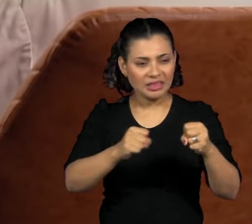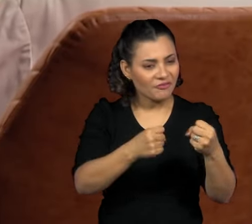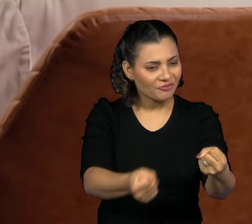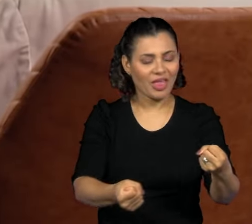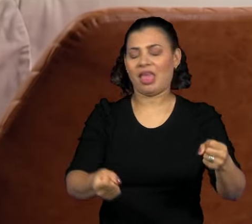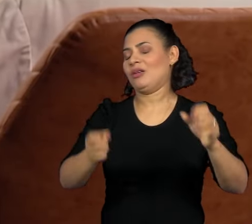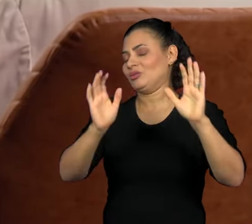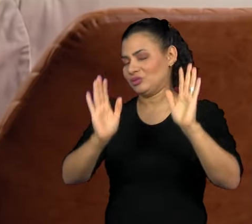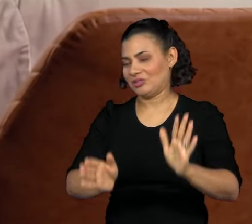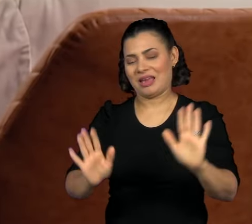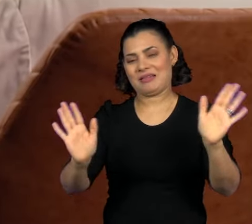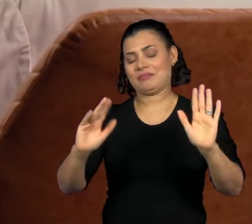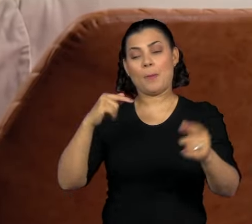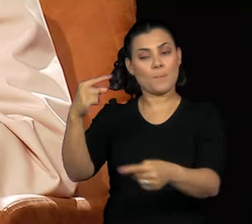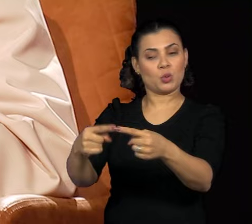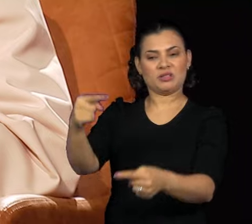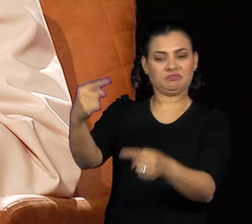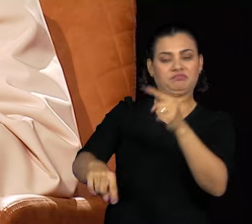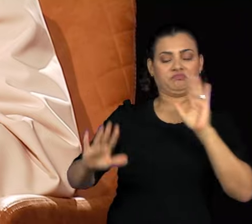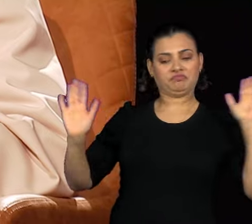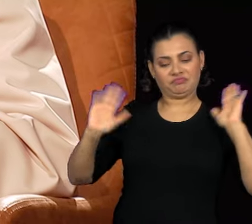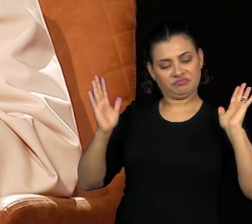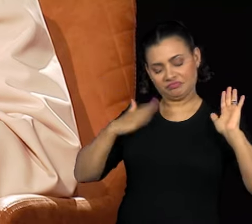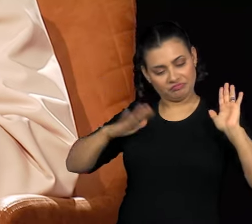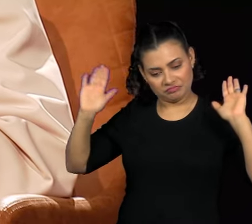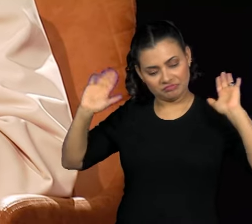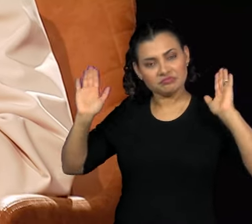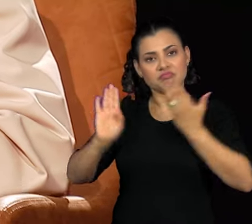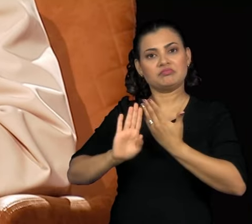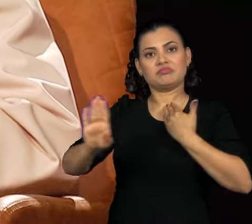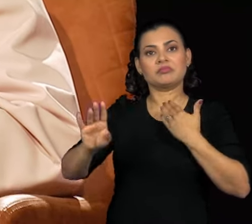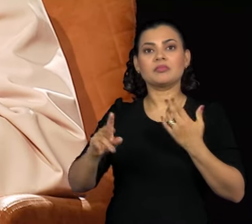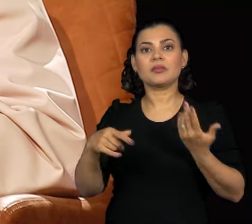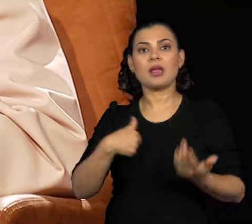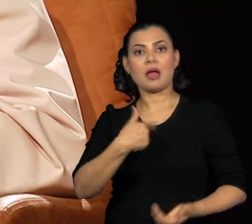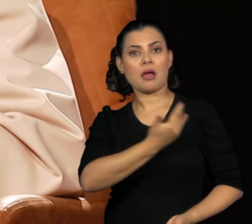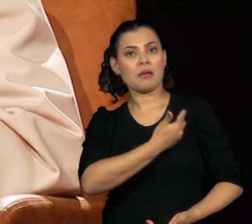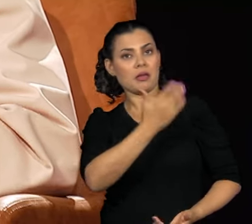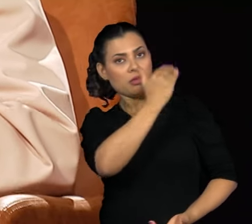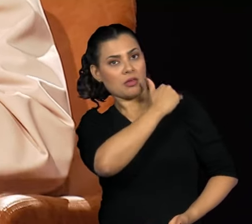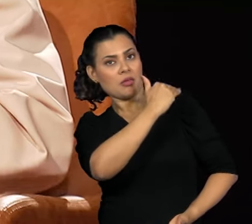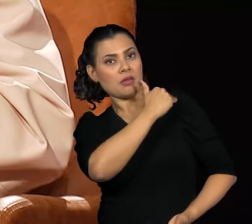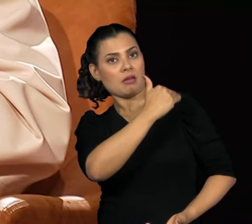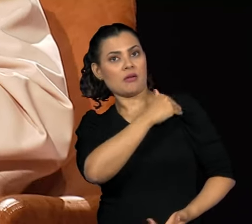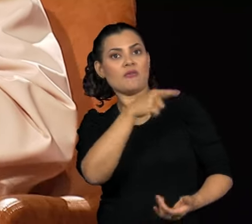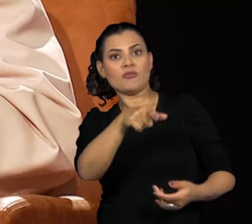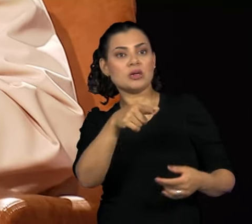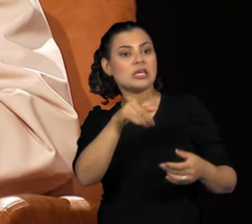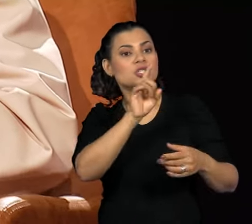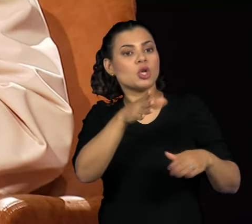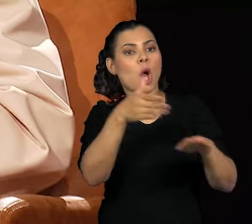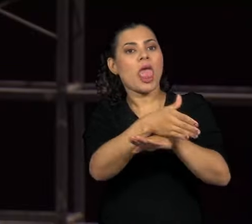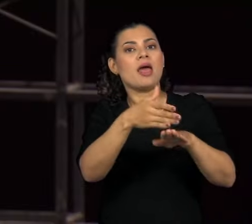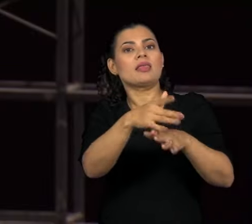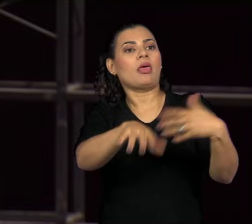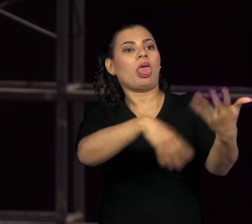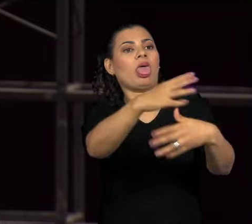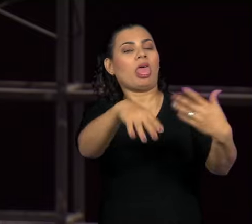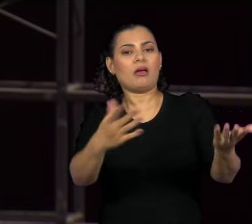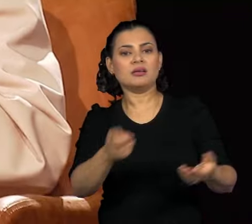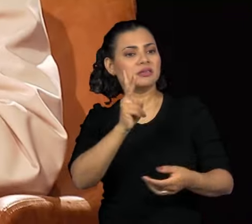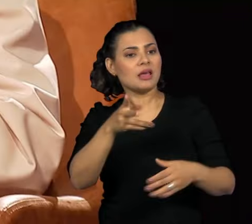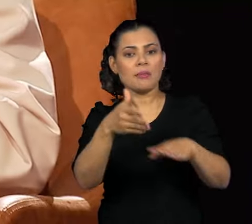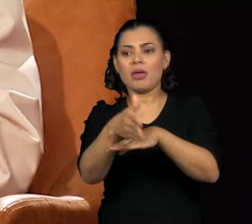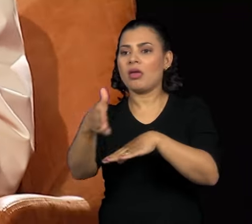sempre nas encrencas brasileiras. É. Né? Eu sou um amigo que diz, se você reclama da vida, por quê? Você só se mete em confusão. Tudo que é problema, você